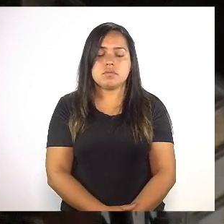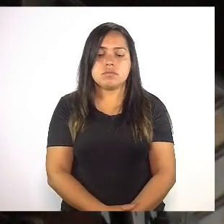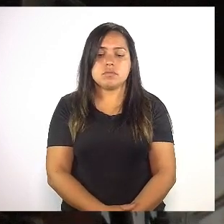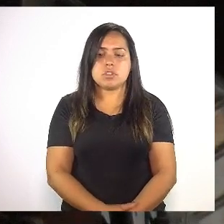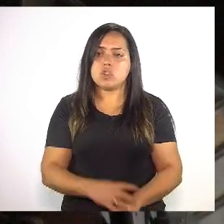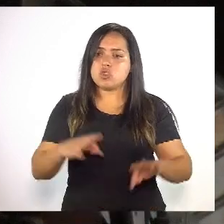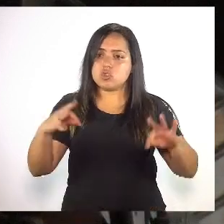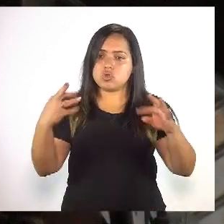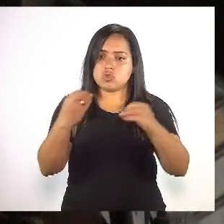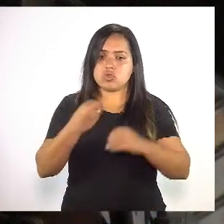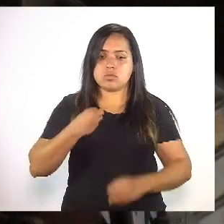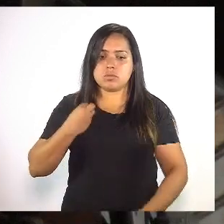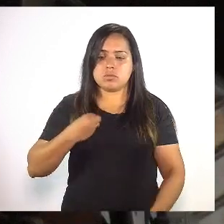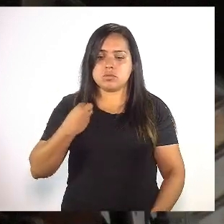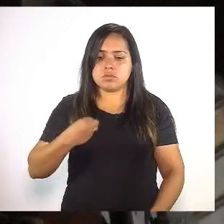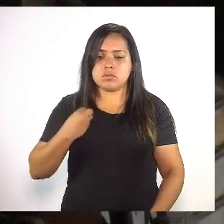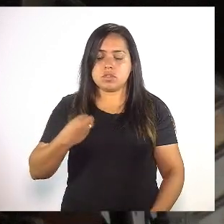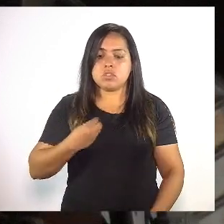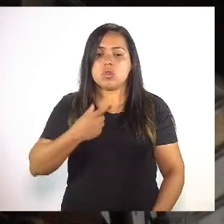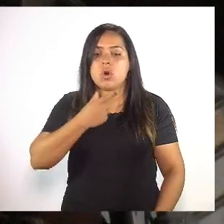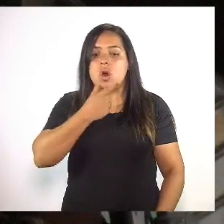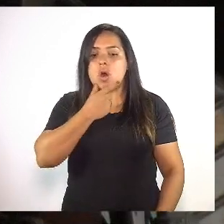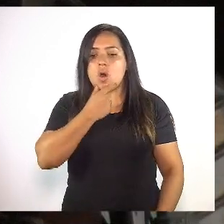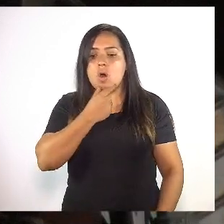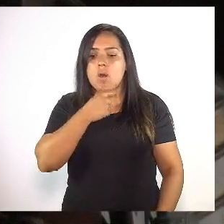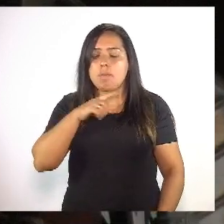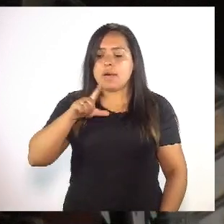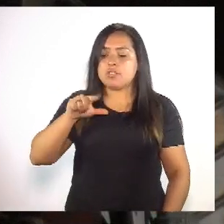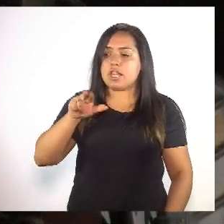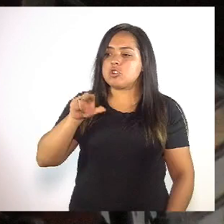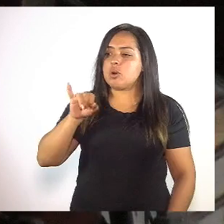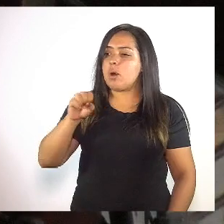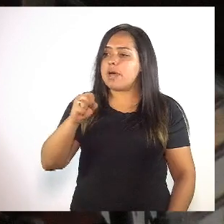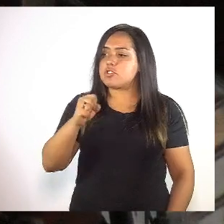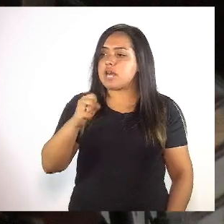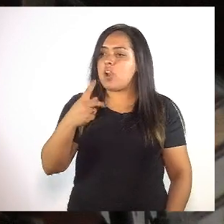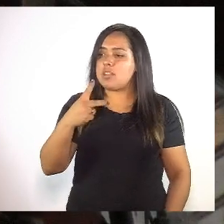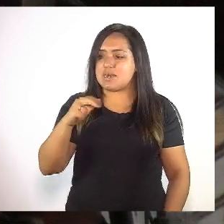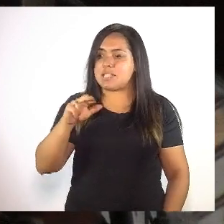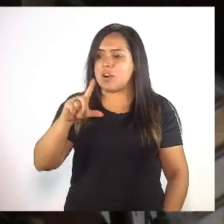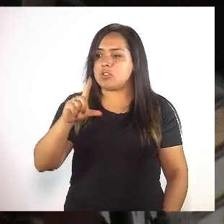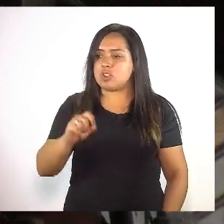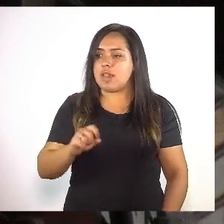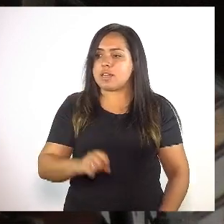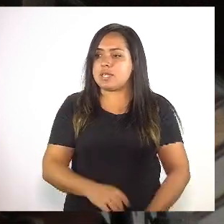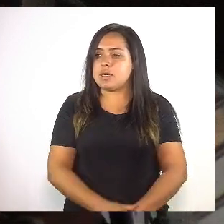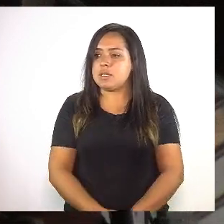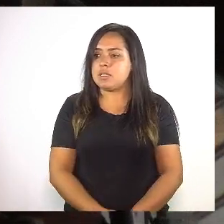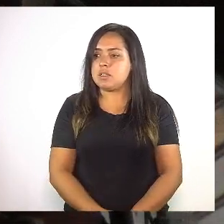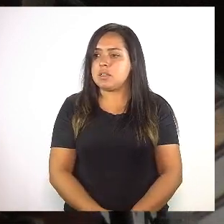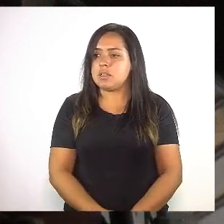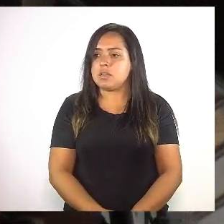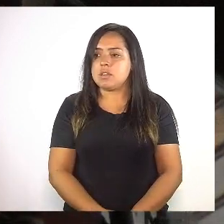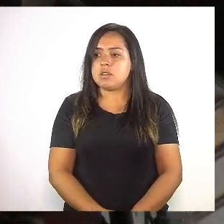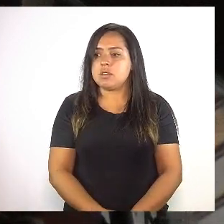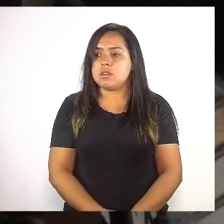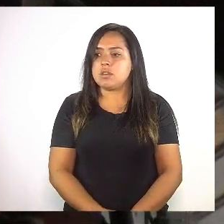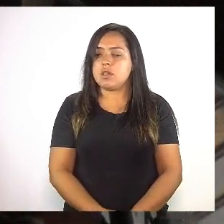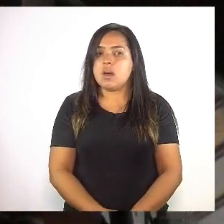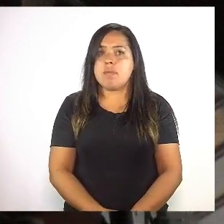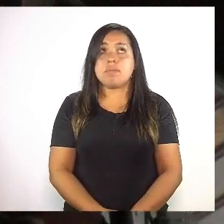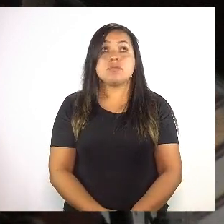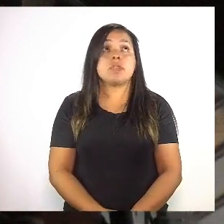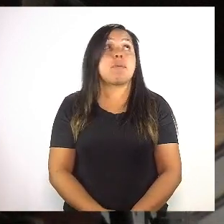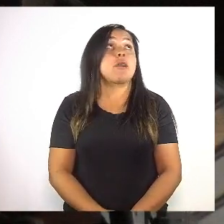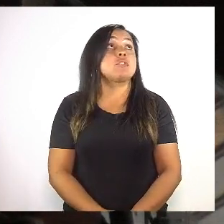Está todo mundo aí, Bacelá, Luiz Paulo, Marta, Zeidan, vai votar remotamente. Eu